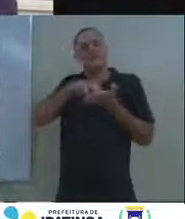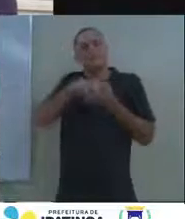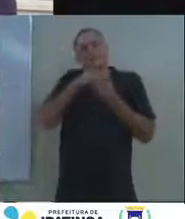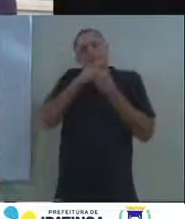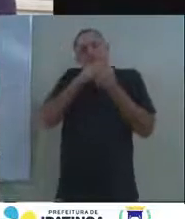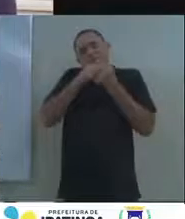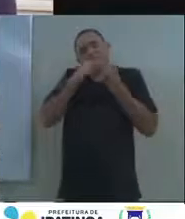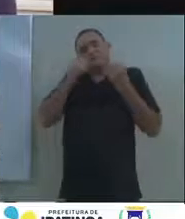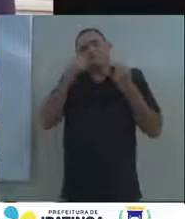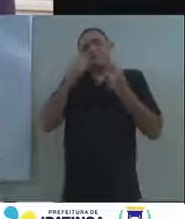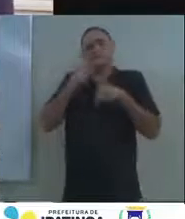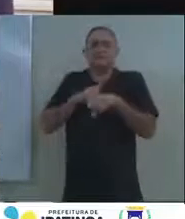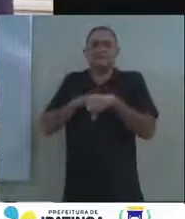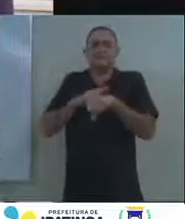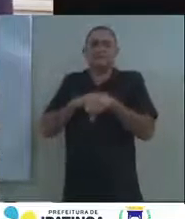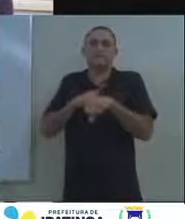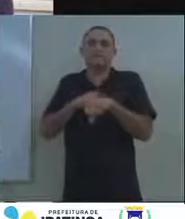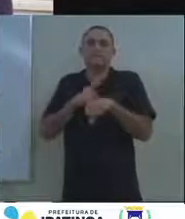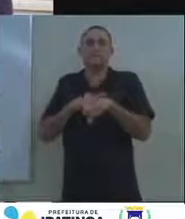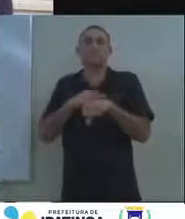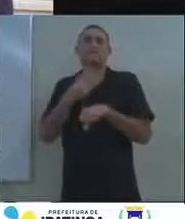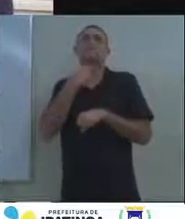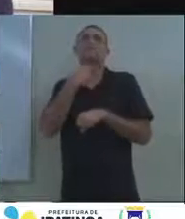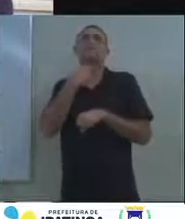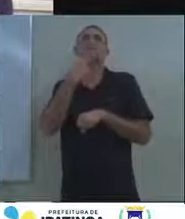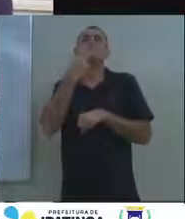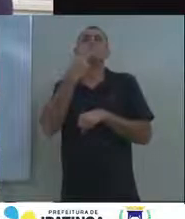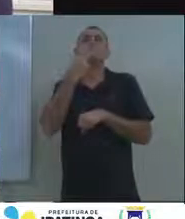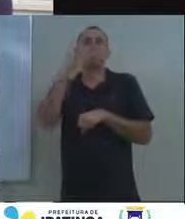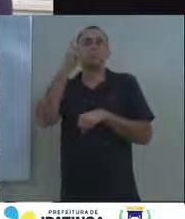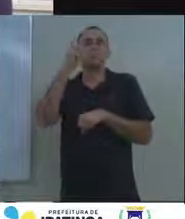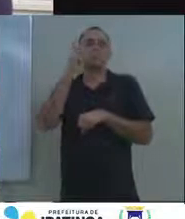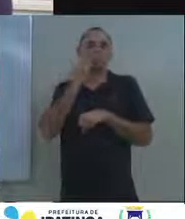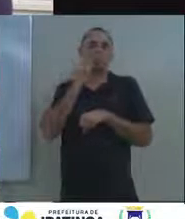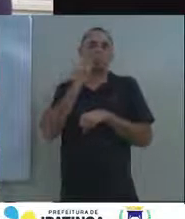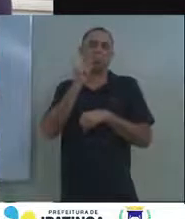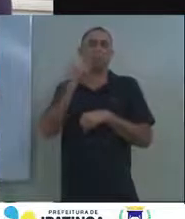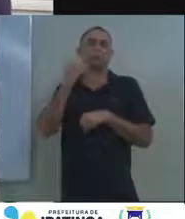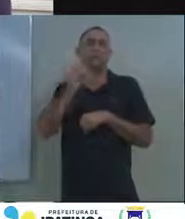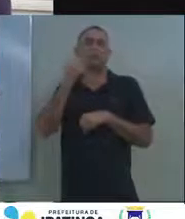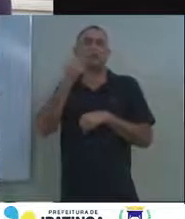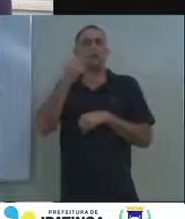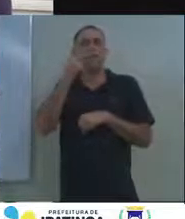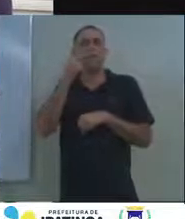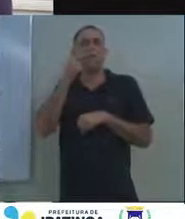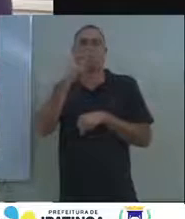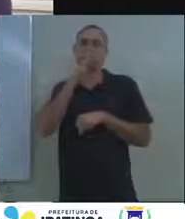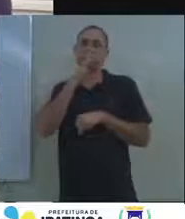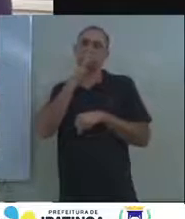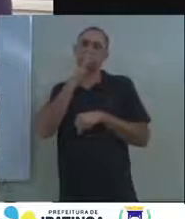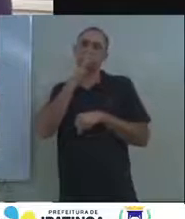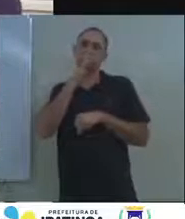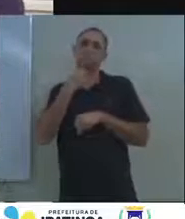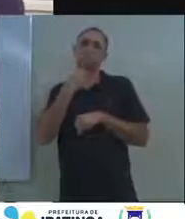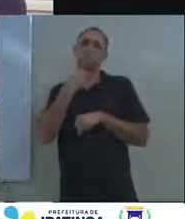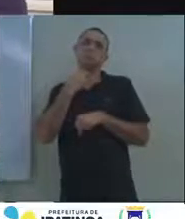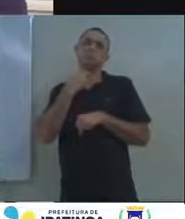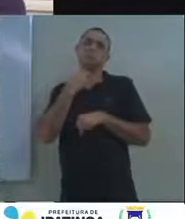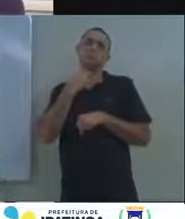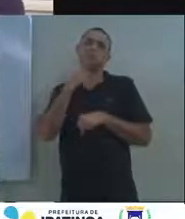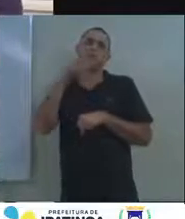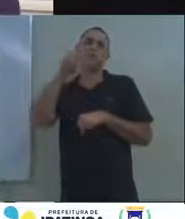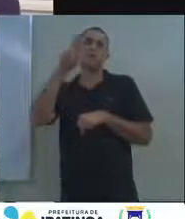Nada. Eu estava sem voz. E o diretor do centro enviou o professor substituto para acompanhar minha turma. Nossa, que